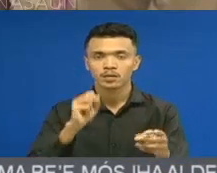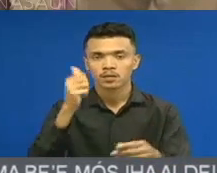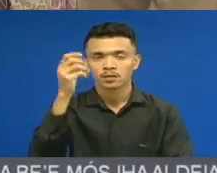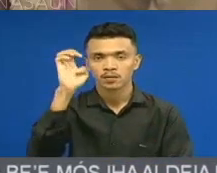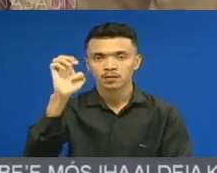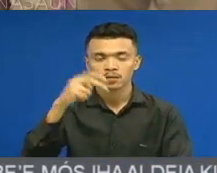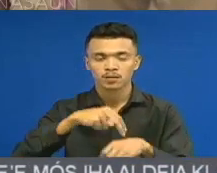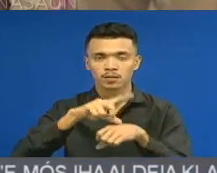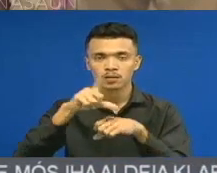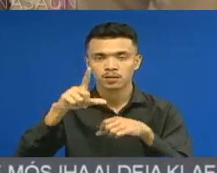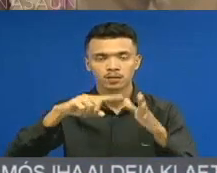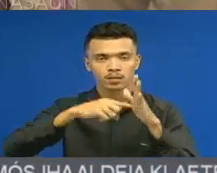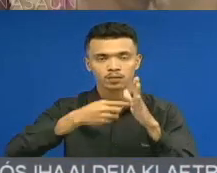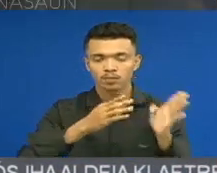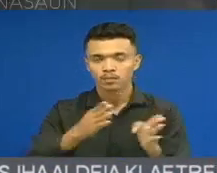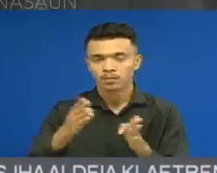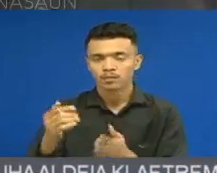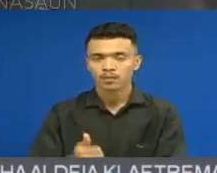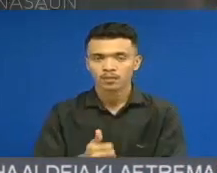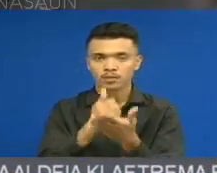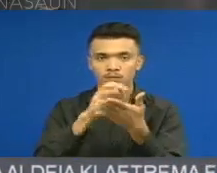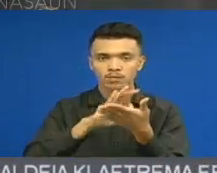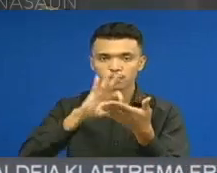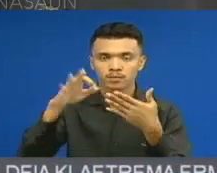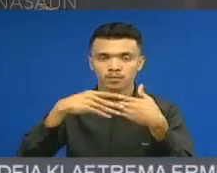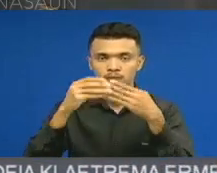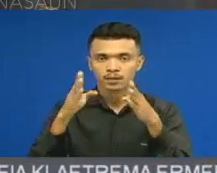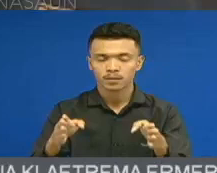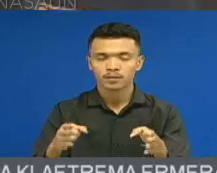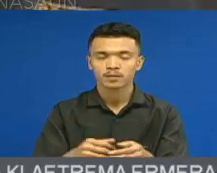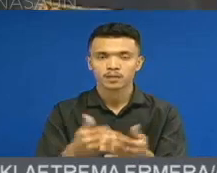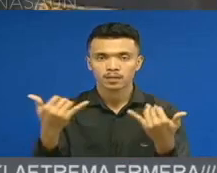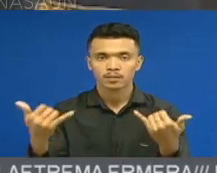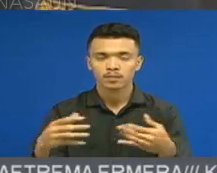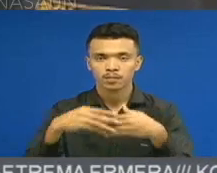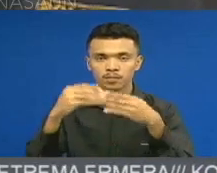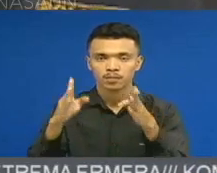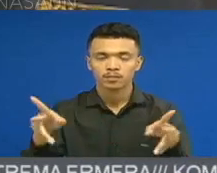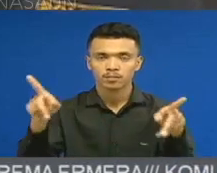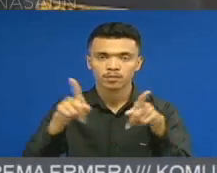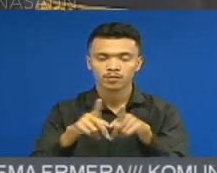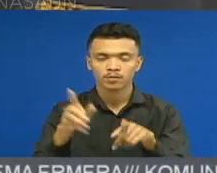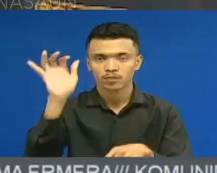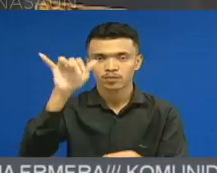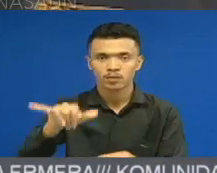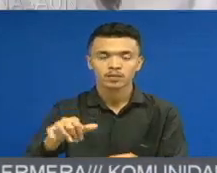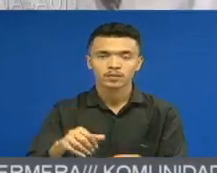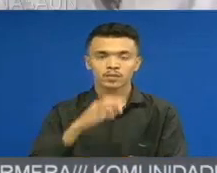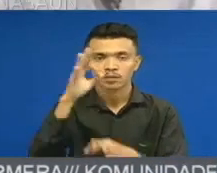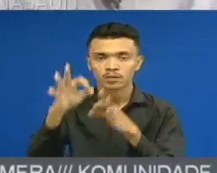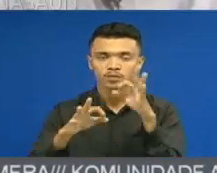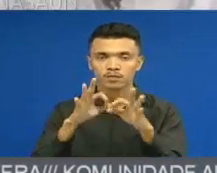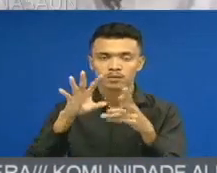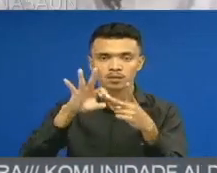nacional Rahuhala preparação não se facilita formação da liderança comunitária atual no administrador posto administrativo Sira. Rodi garante